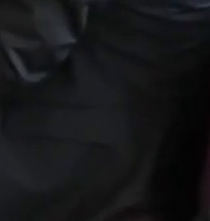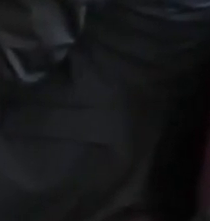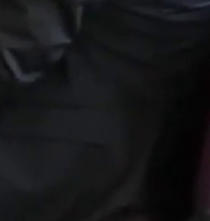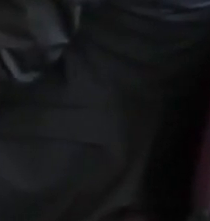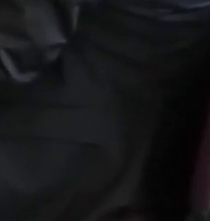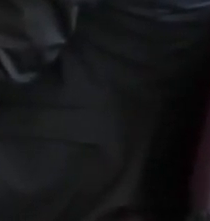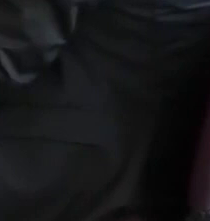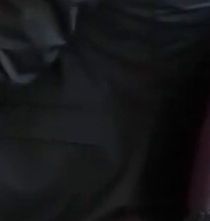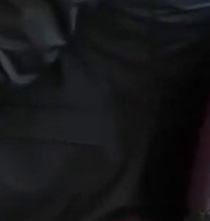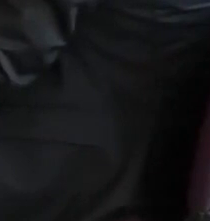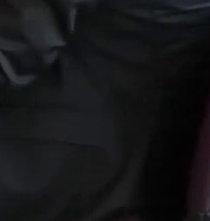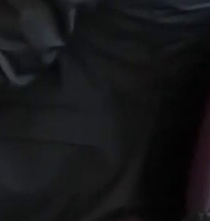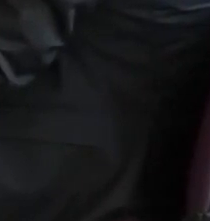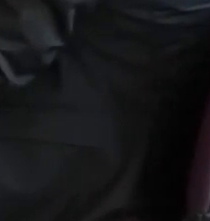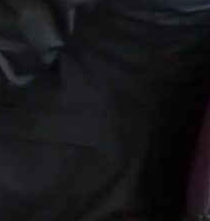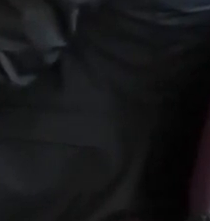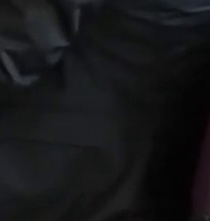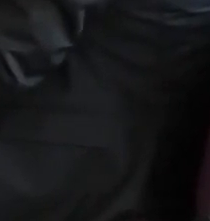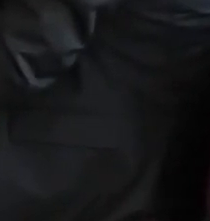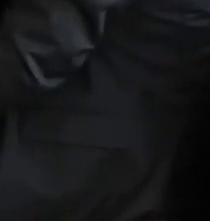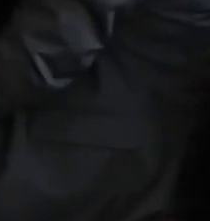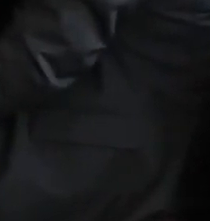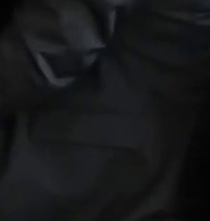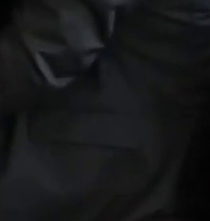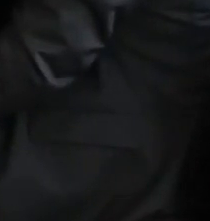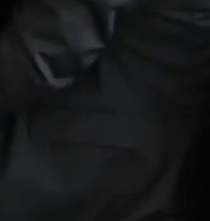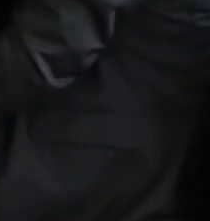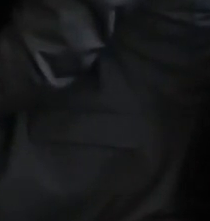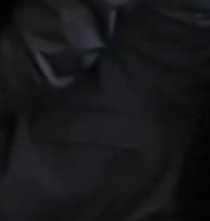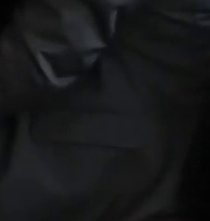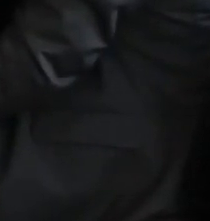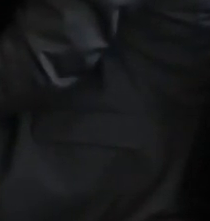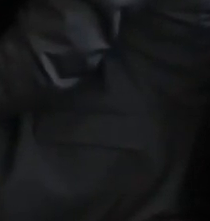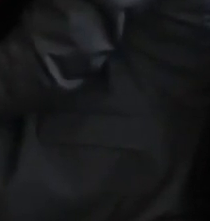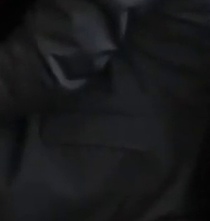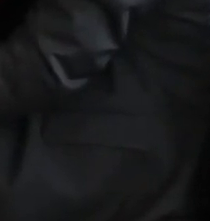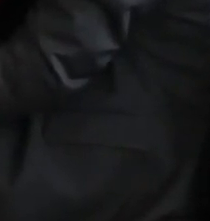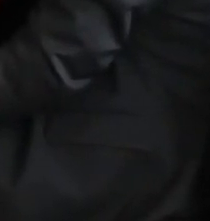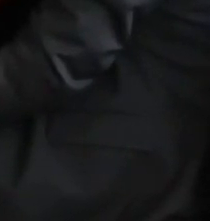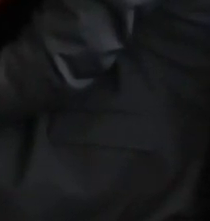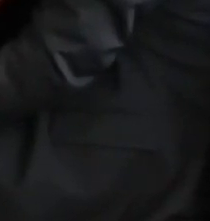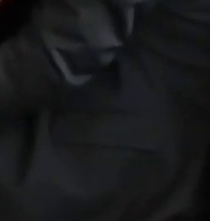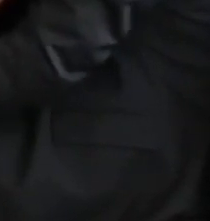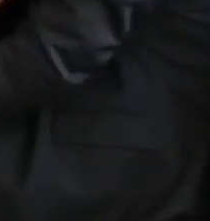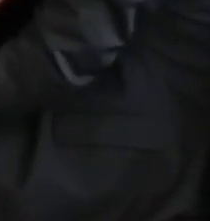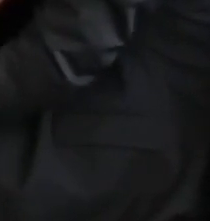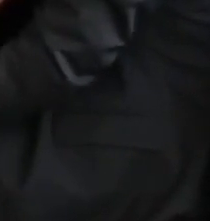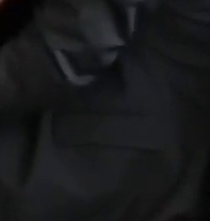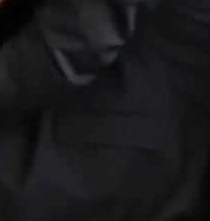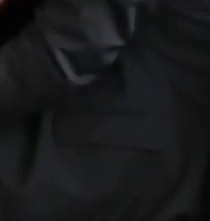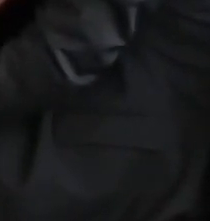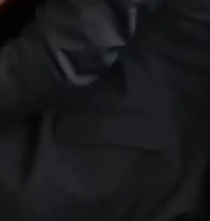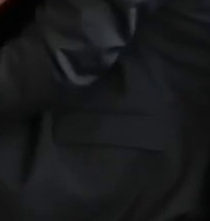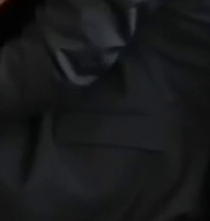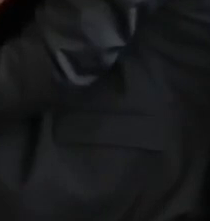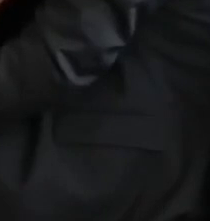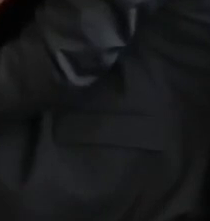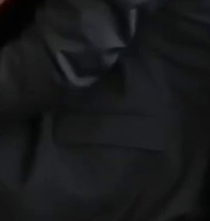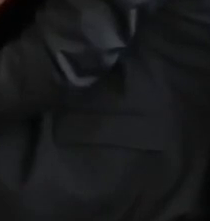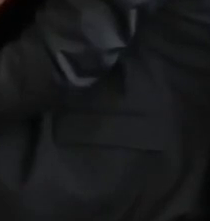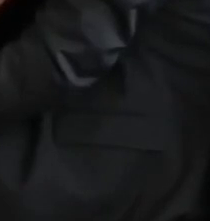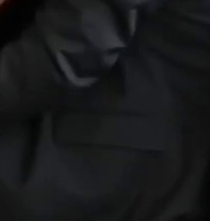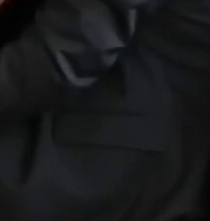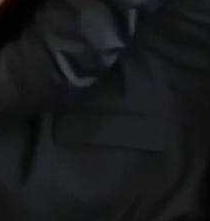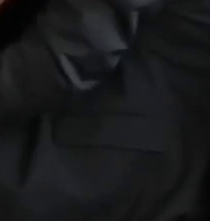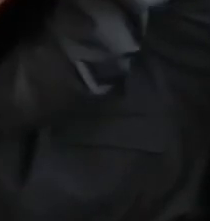vale a pena e vale a pena conhecer a obra. O concerto que temos agora aqui, e a quem eu tenho que agradecer ao